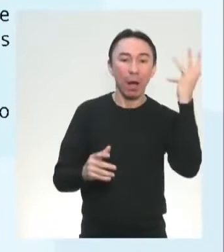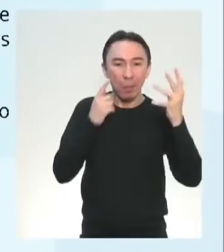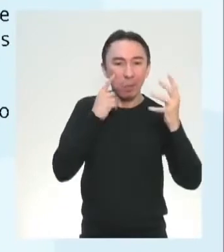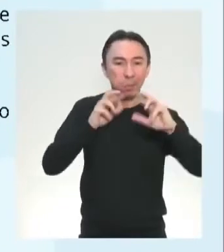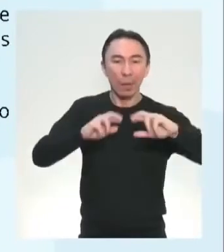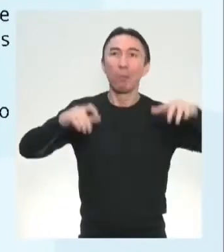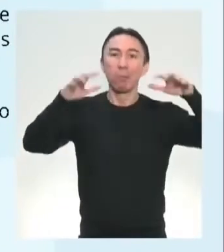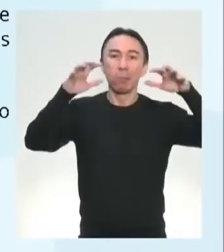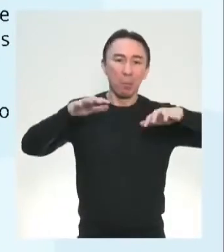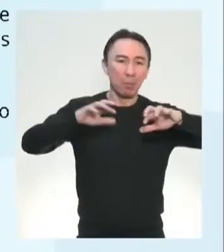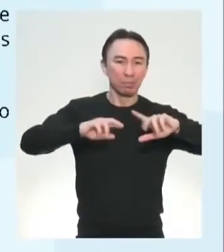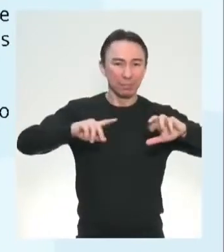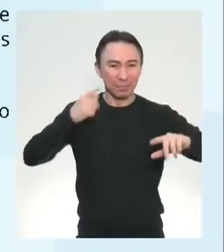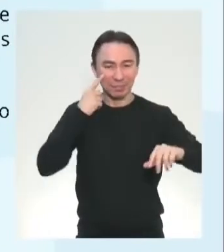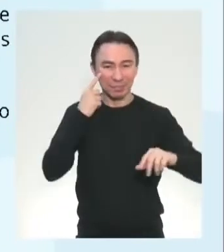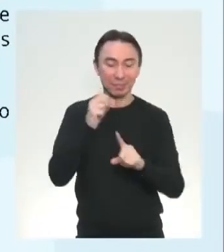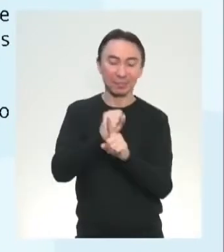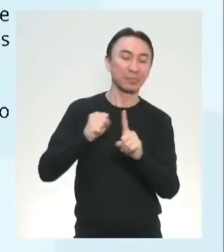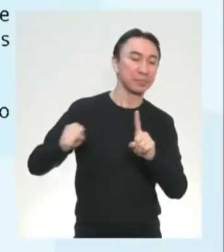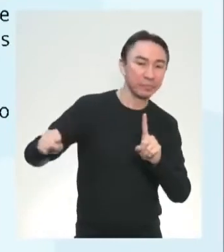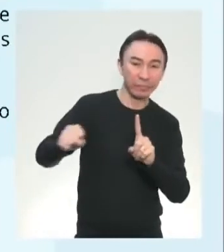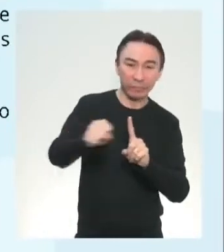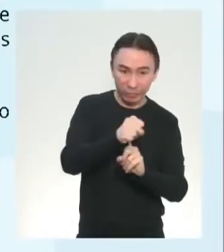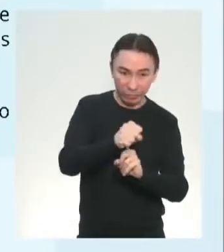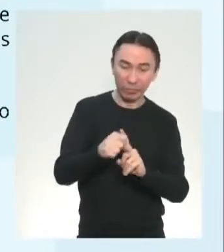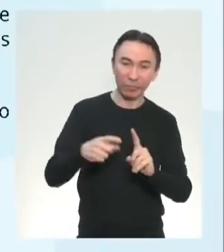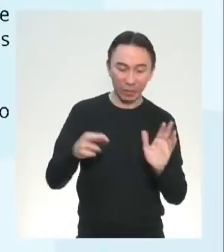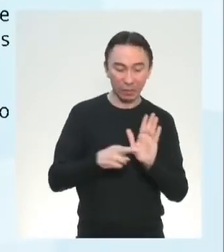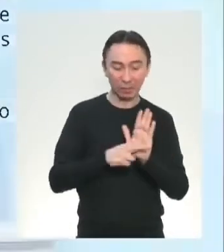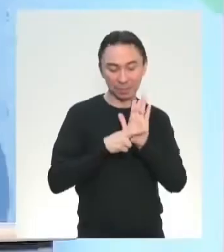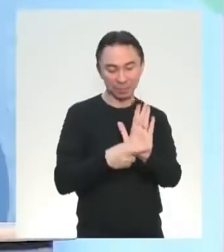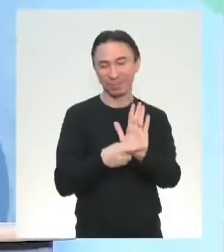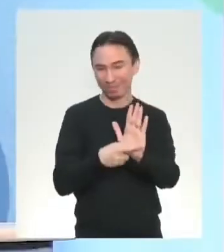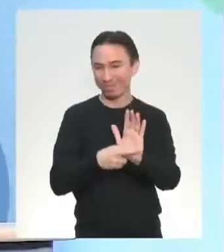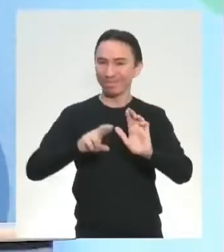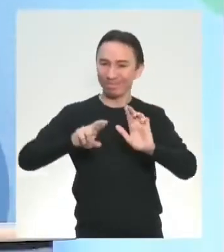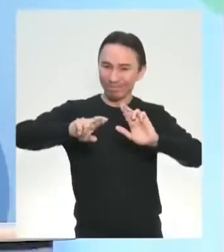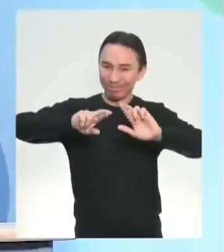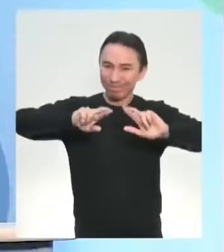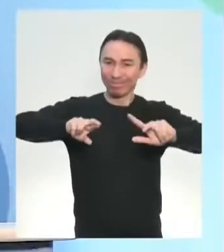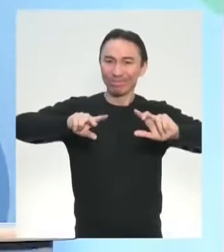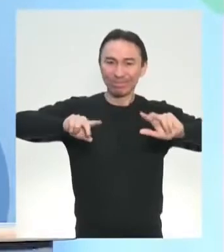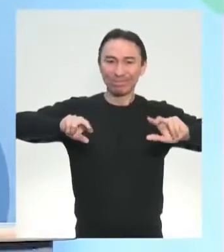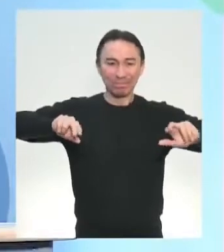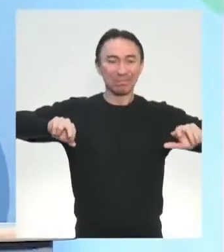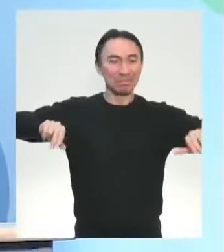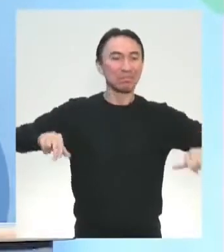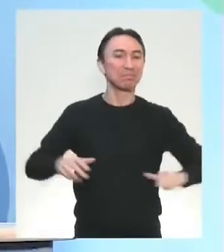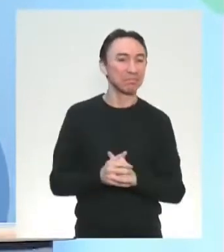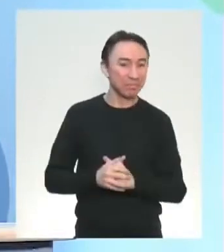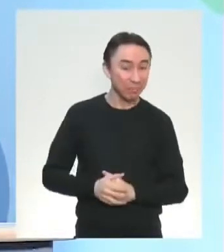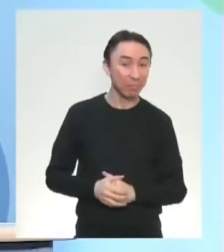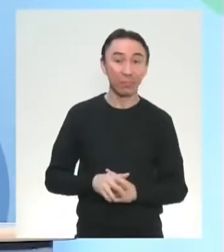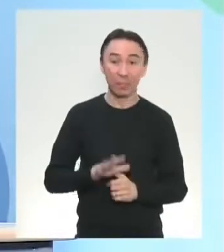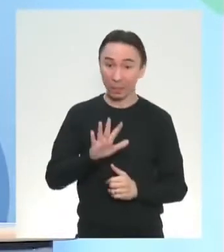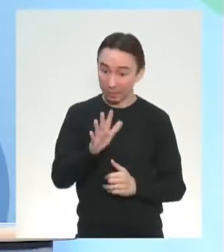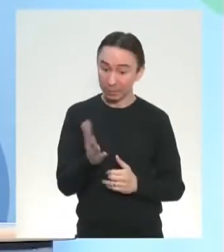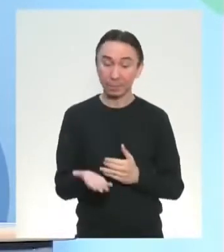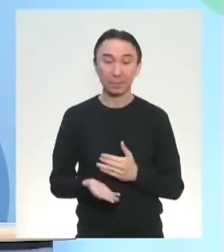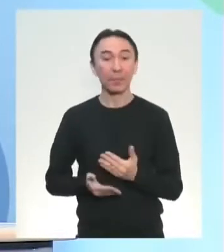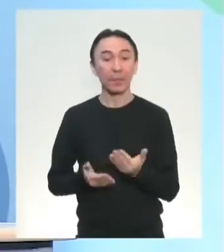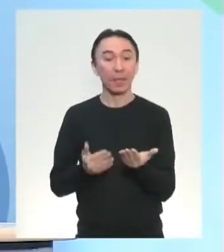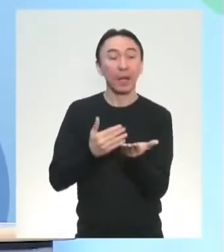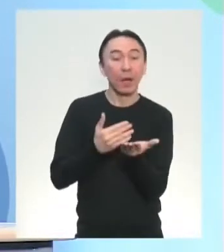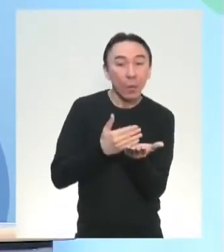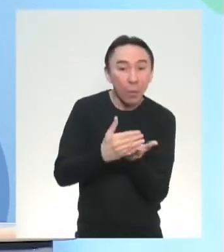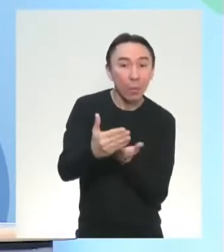sociais, representados de diferentes maneiras. E aí, para introduzir a